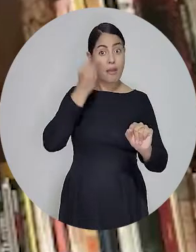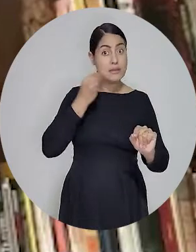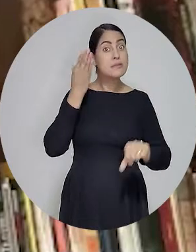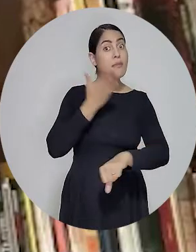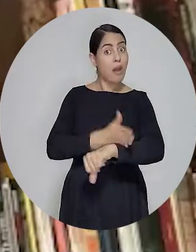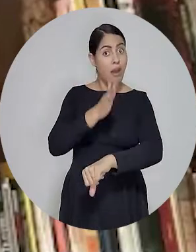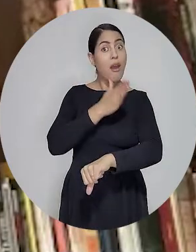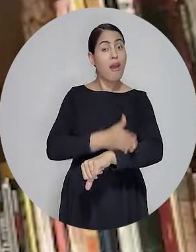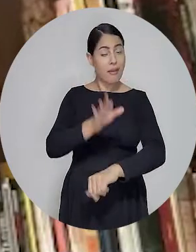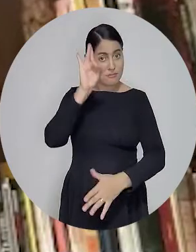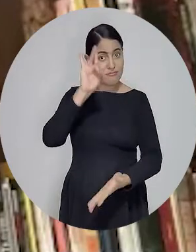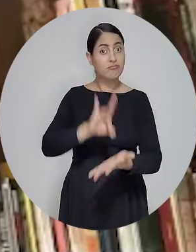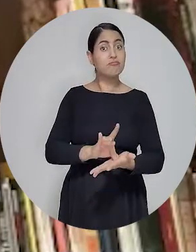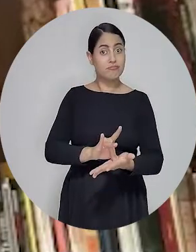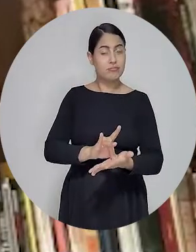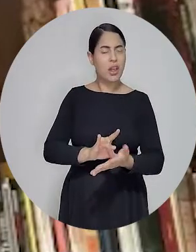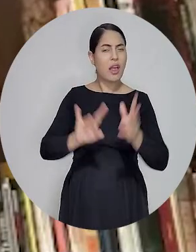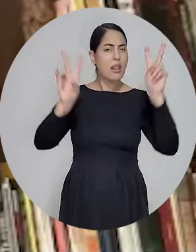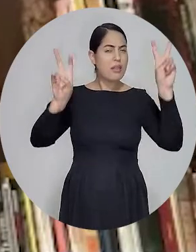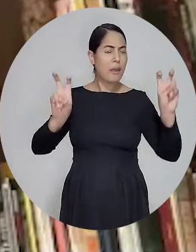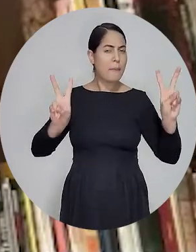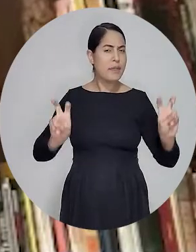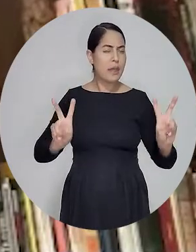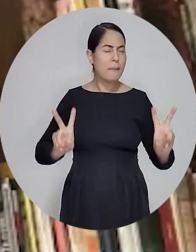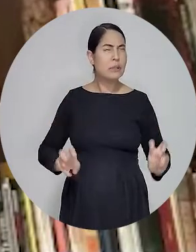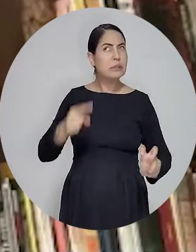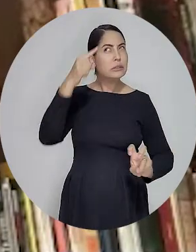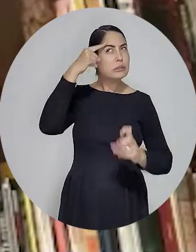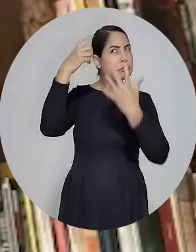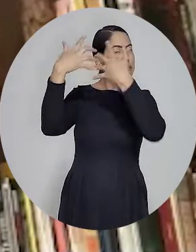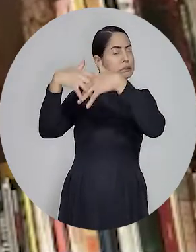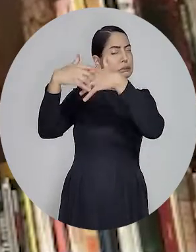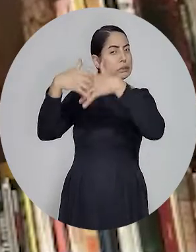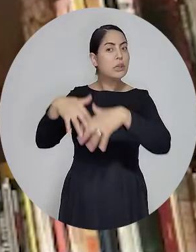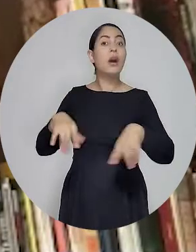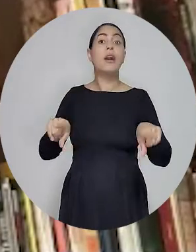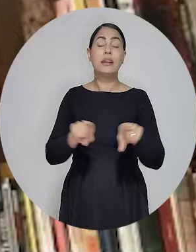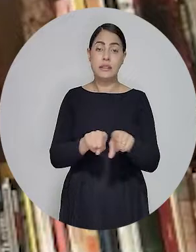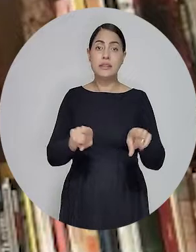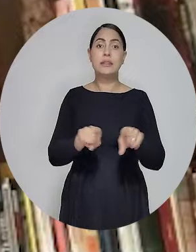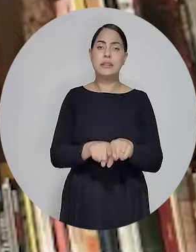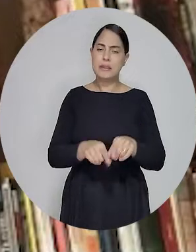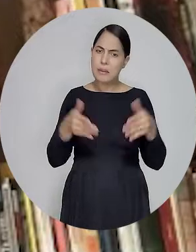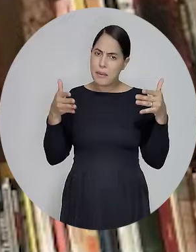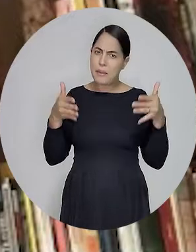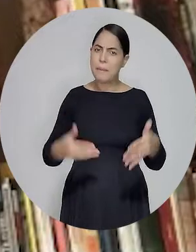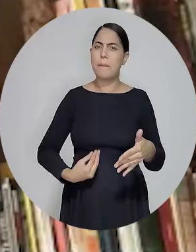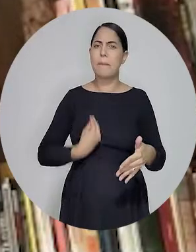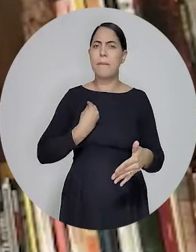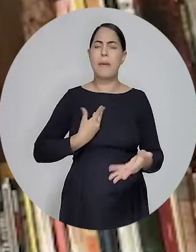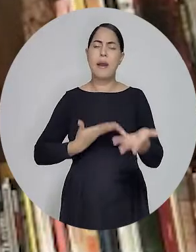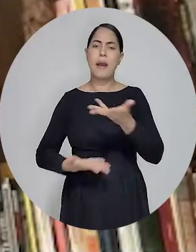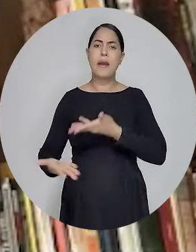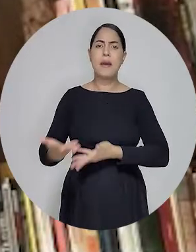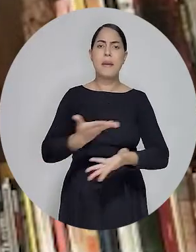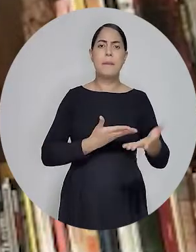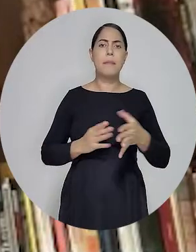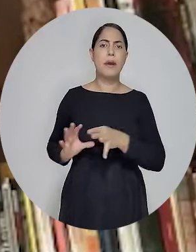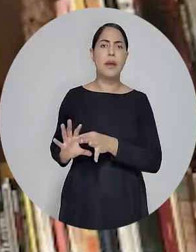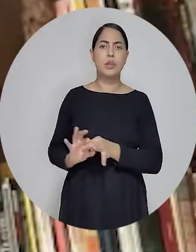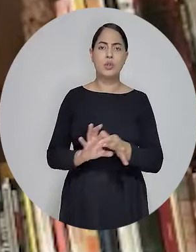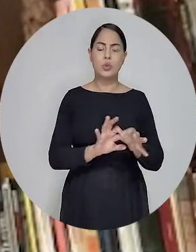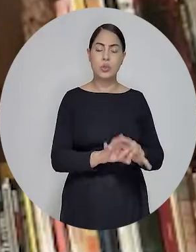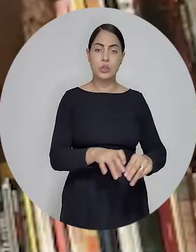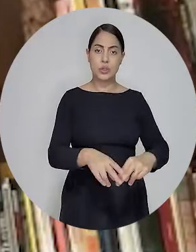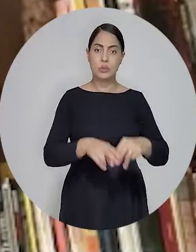têm experiência na prática, que têm pensado, que têm refletido esse tema, que têm participado e atuado